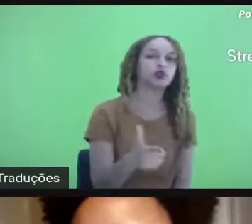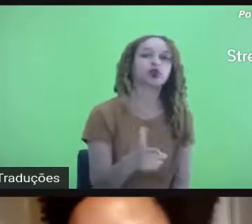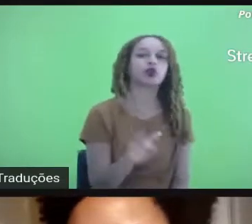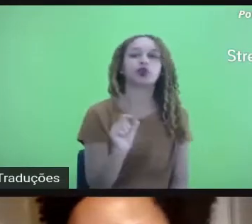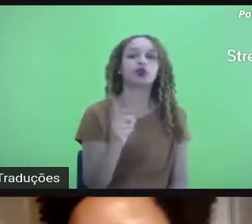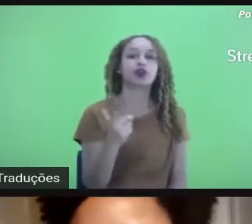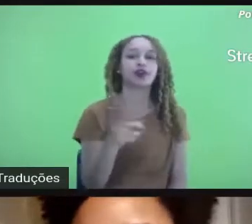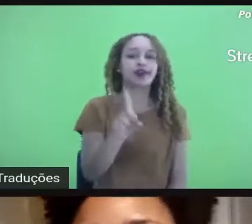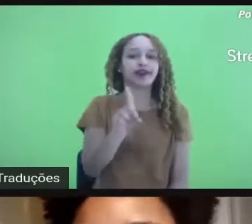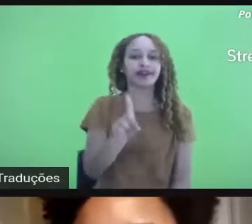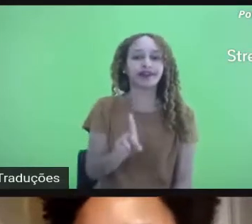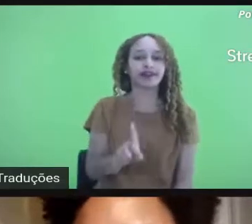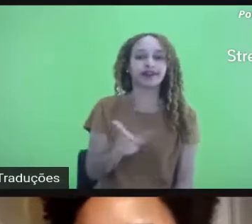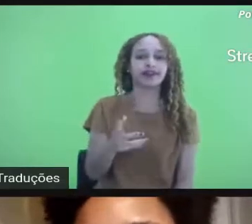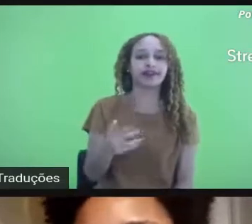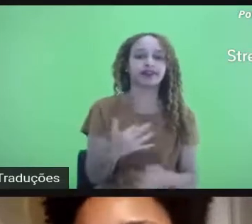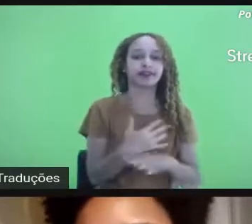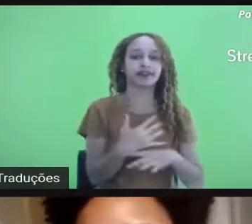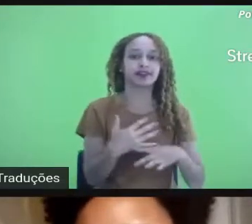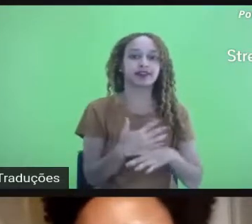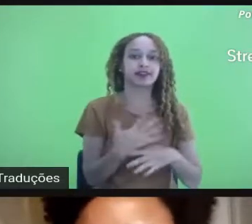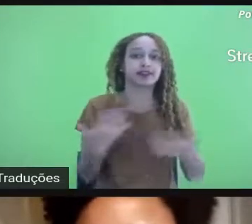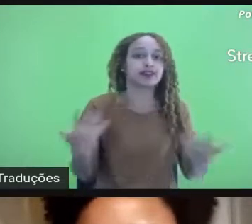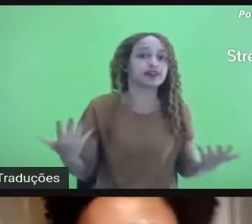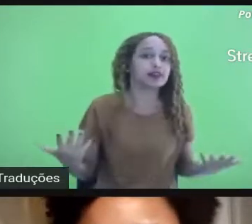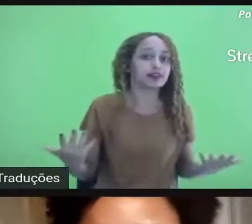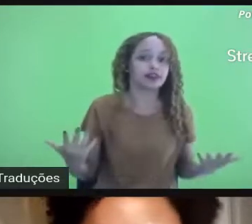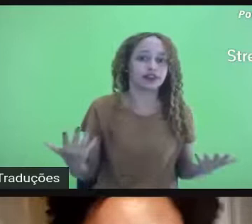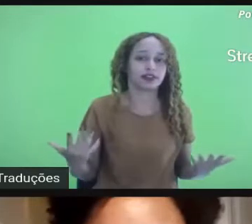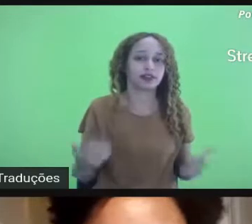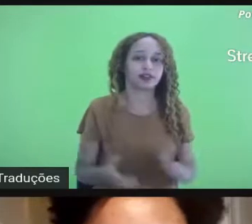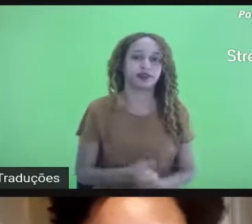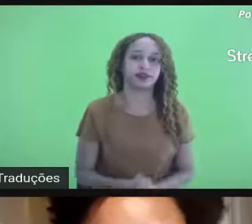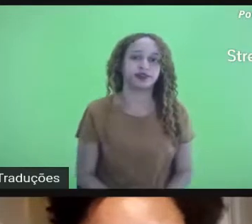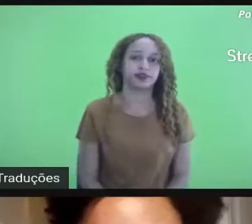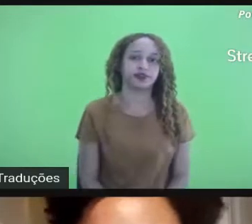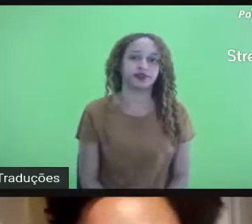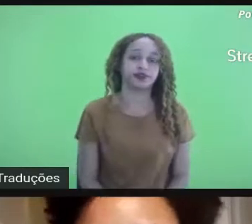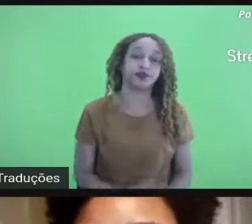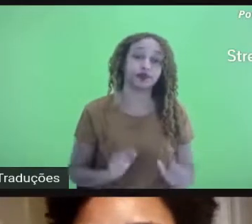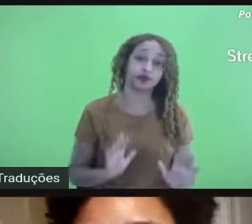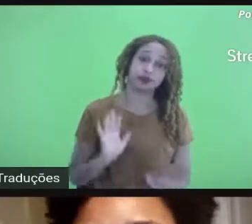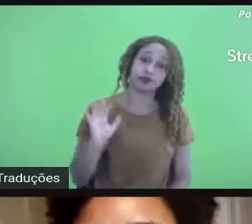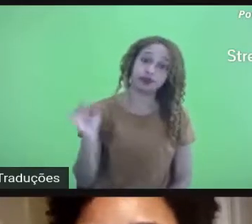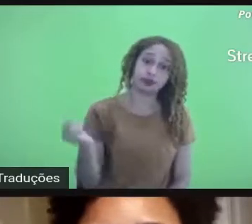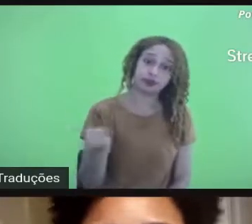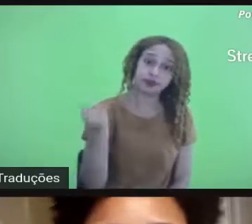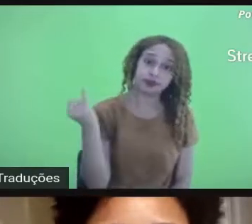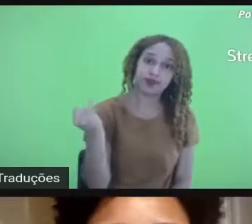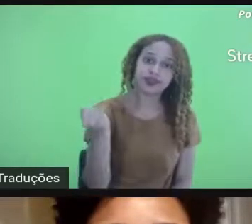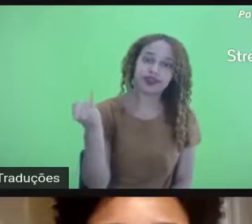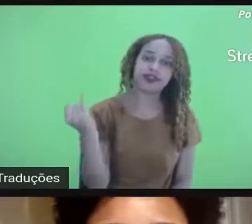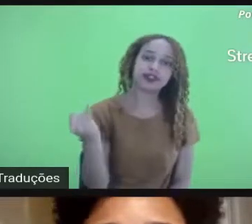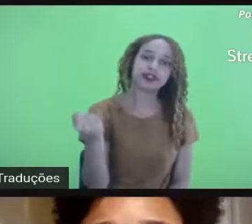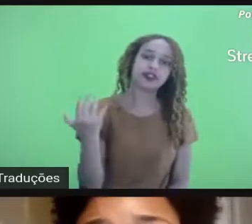realmente um direito à cidade em sua plenitude. Então é muito importante a